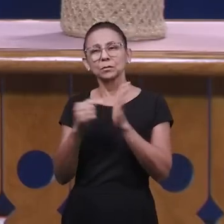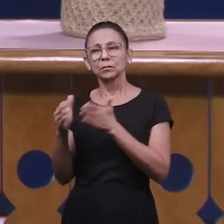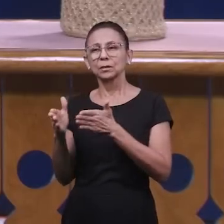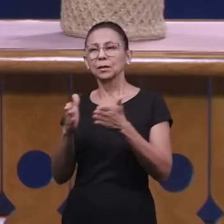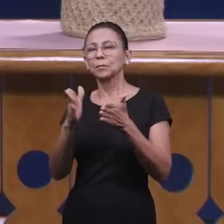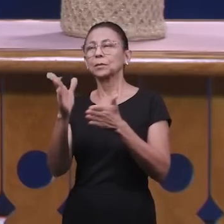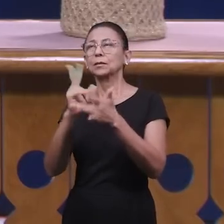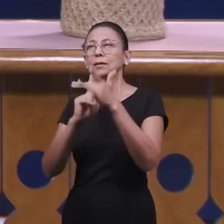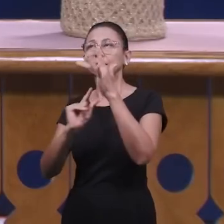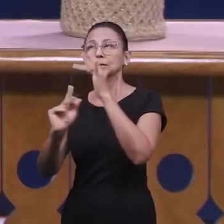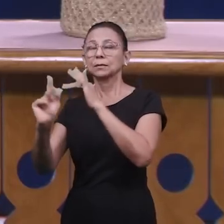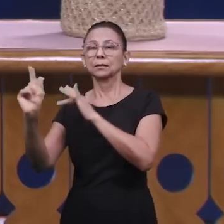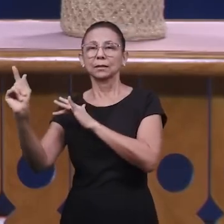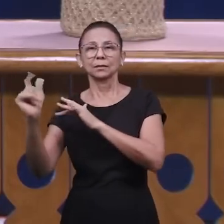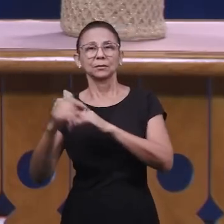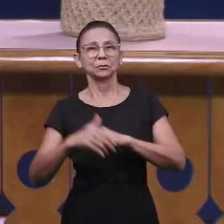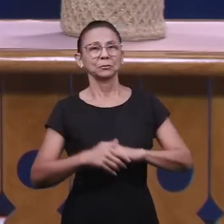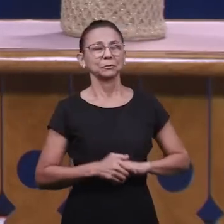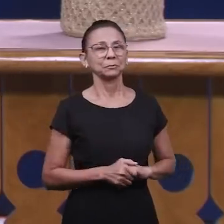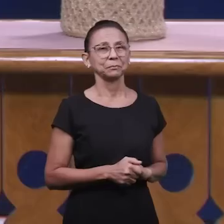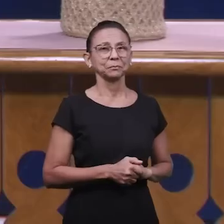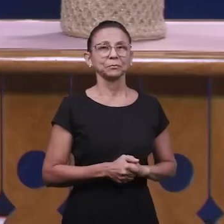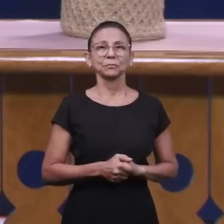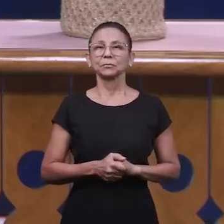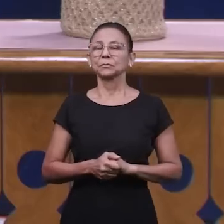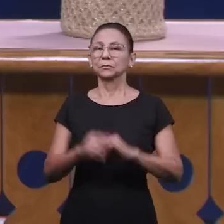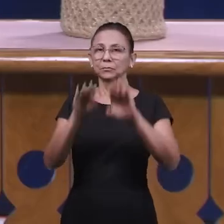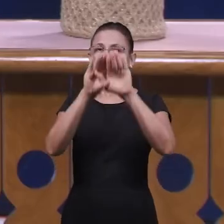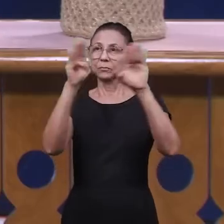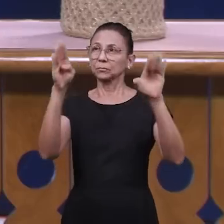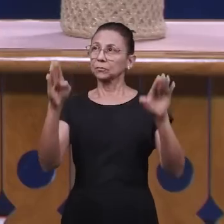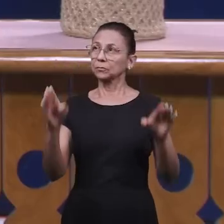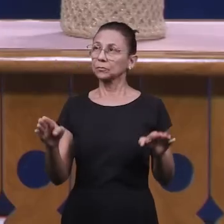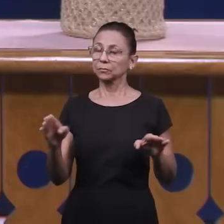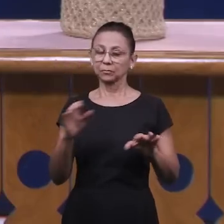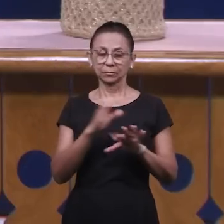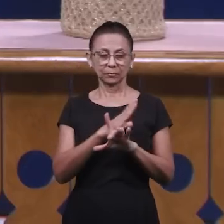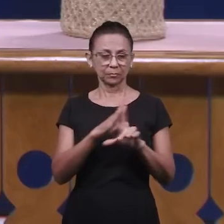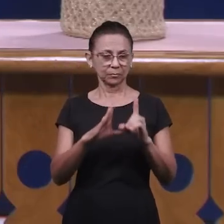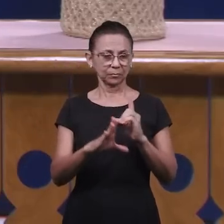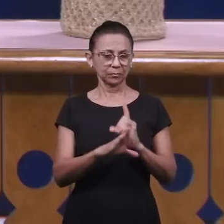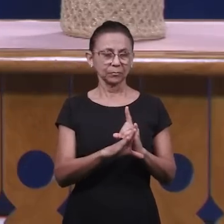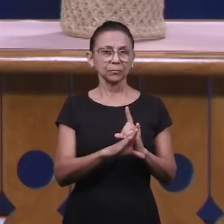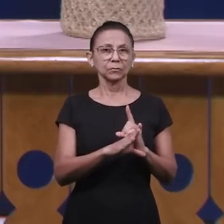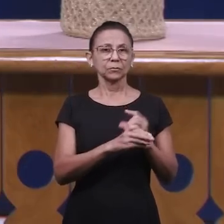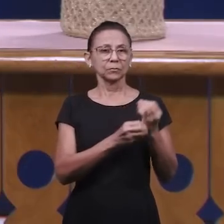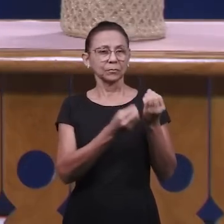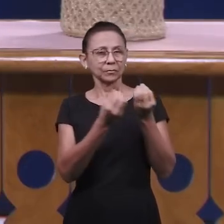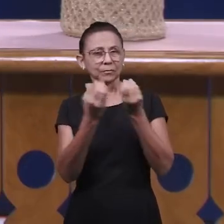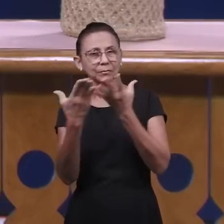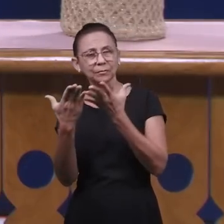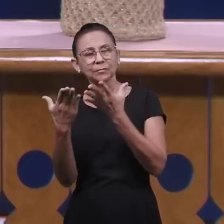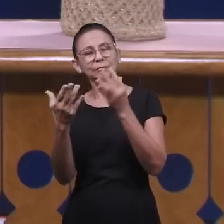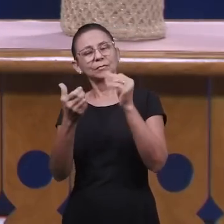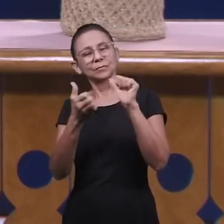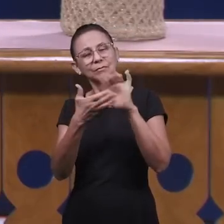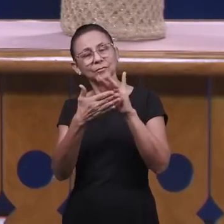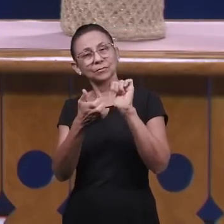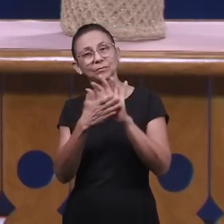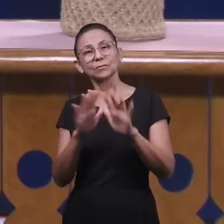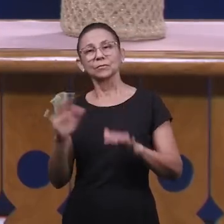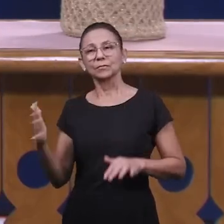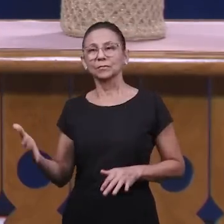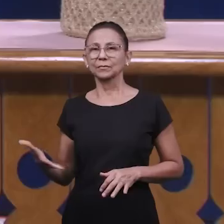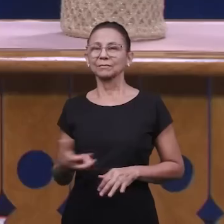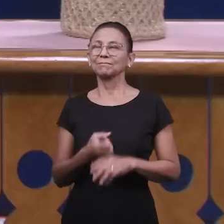que Tu estendas as Tuas mãos sobre cada um daqueles que participa desse culto, abençoando-nos, Senhor, a todos. Senhor, no teu altar assim entregamos o louvor e a adoração da tua